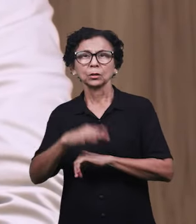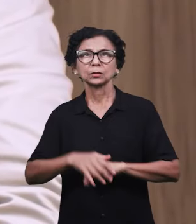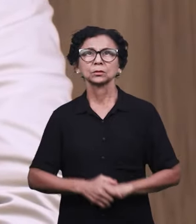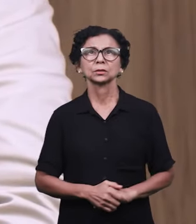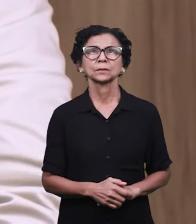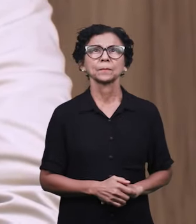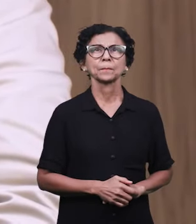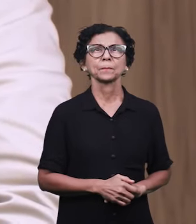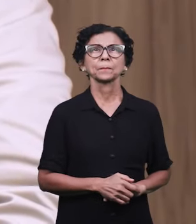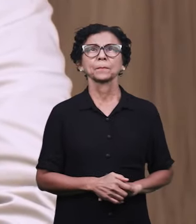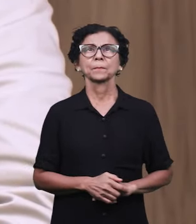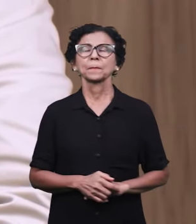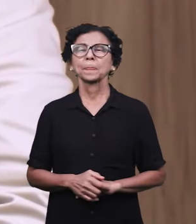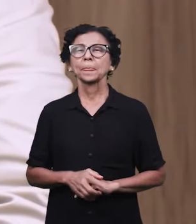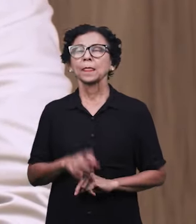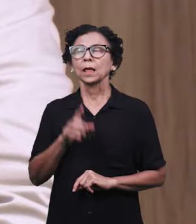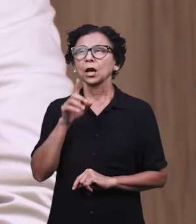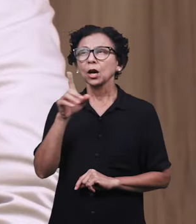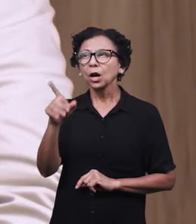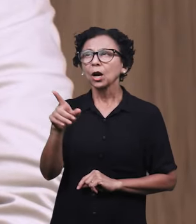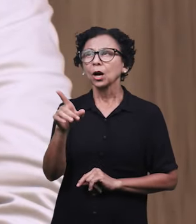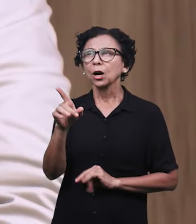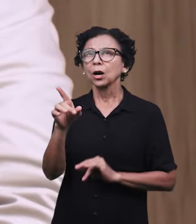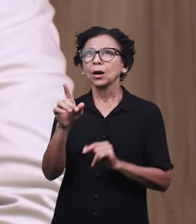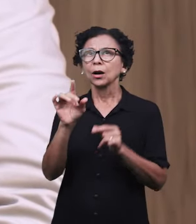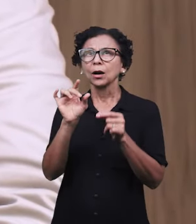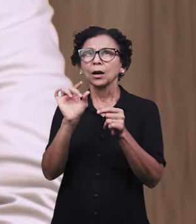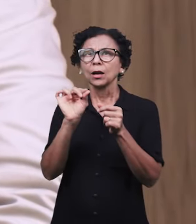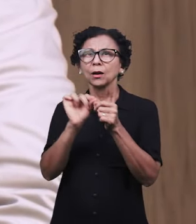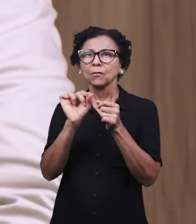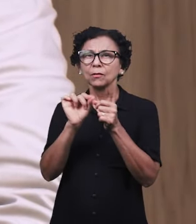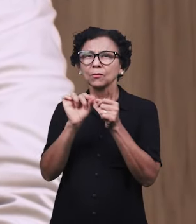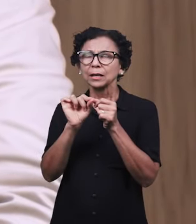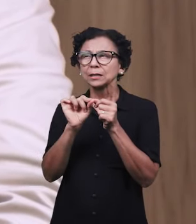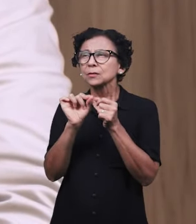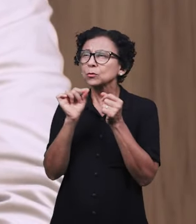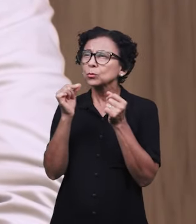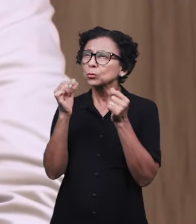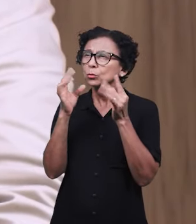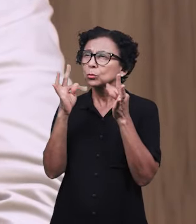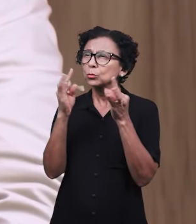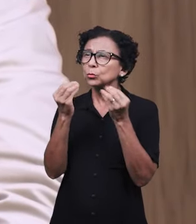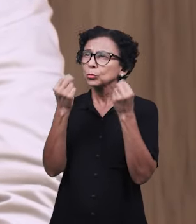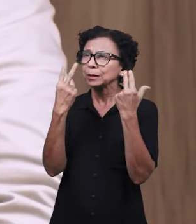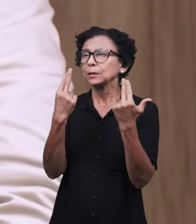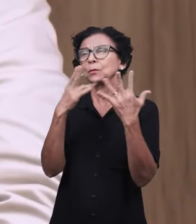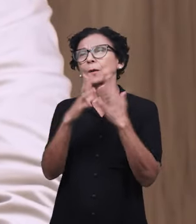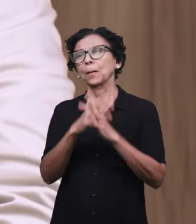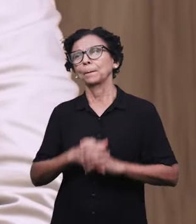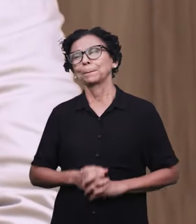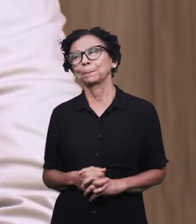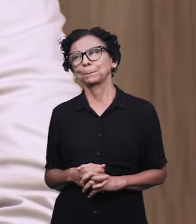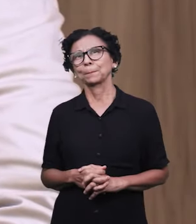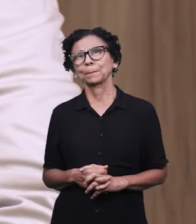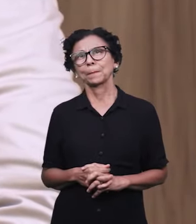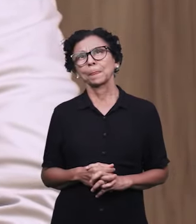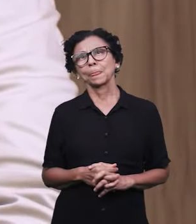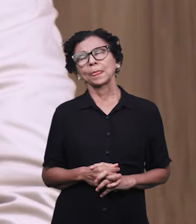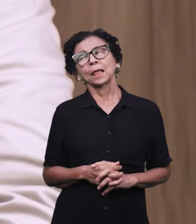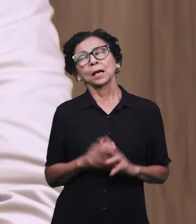olhar, ele vai ter algumas deduções. Ele vai olhar um elefante pequeno, um elefante adulto, um elefante velho. Ele vai dizer, ah, então o